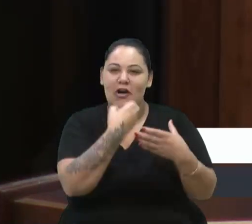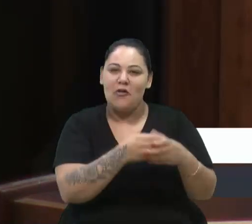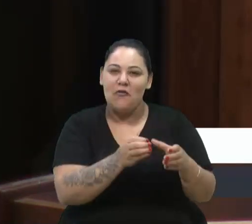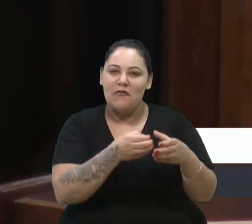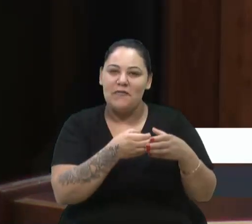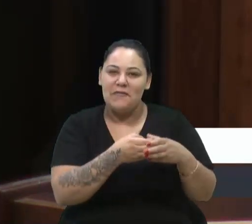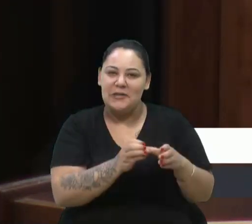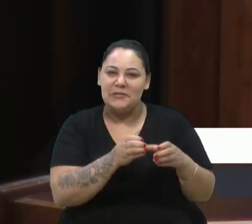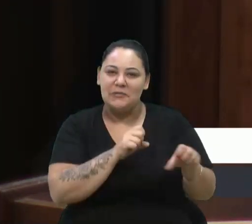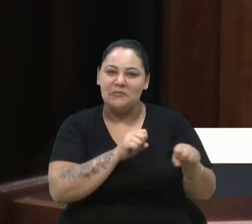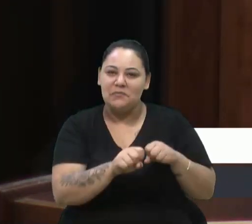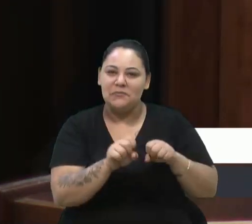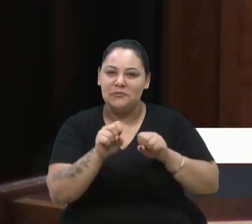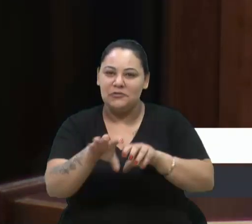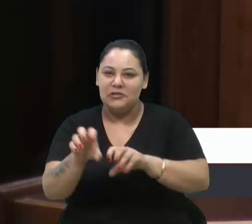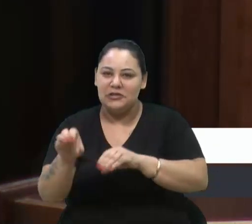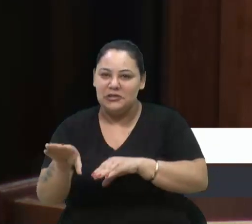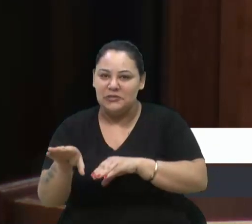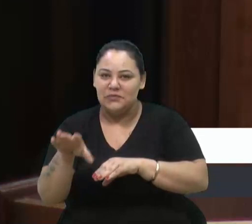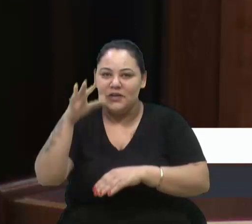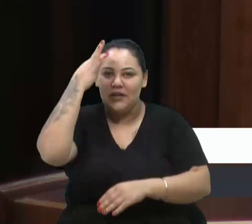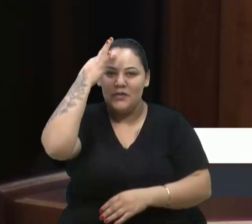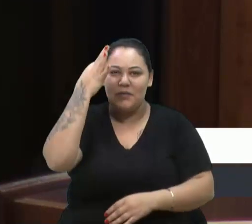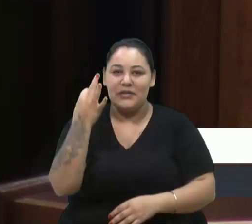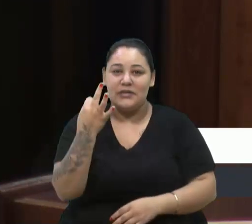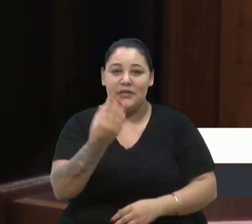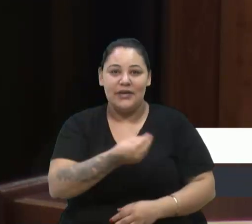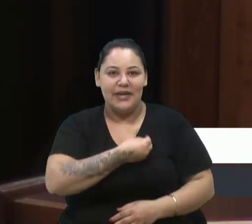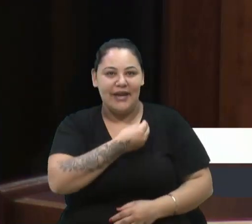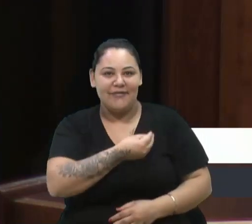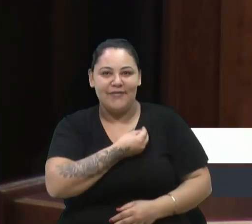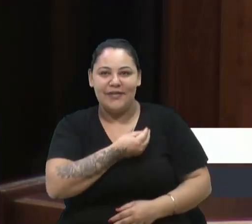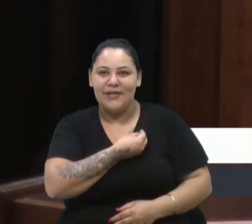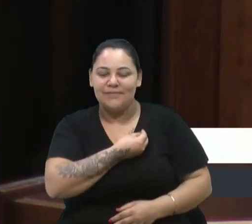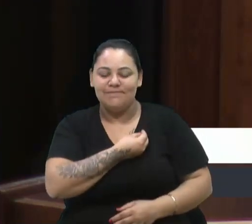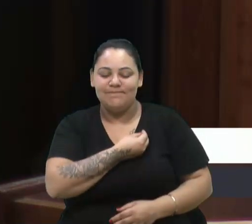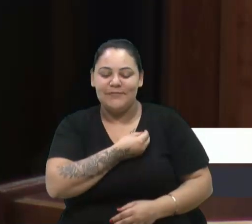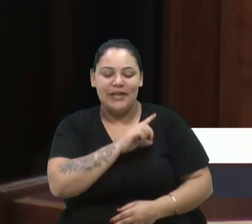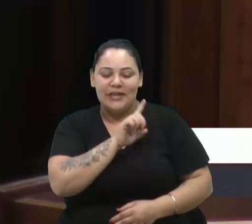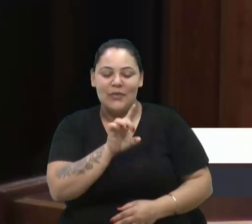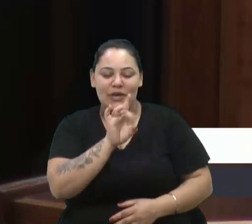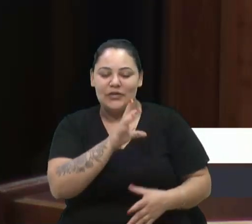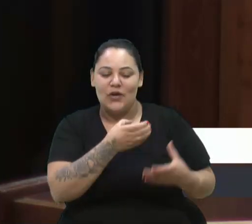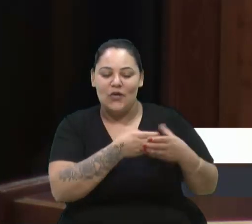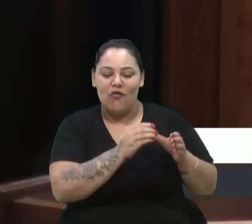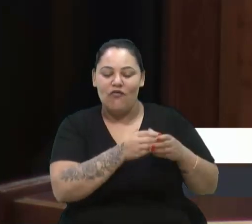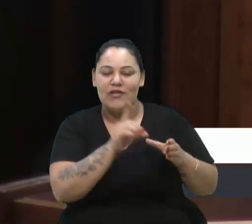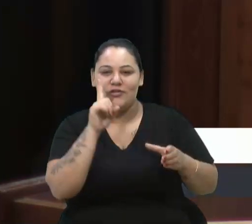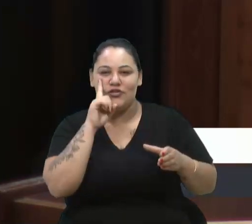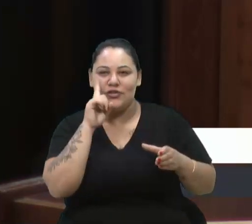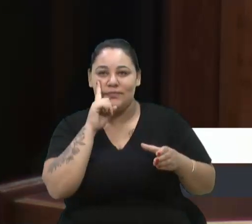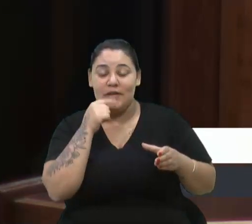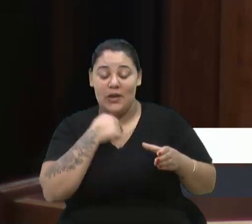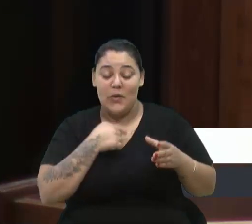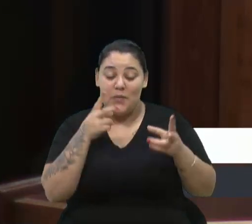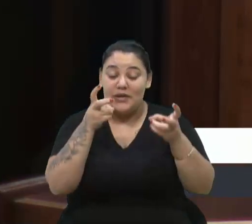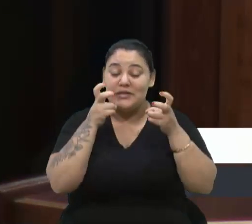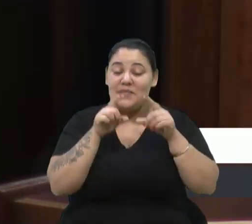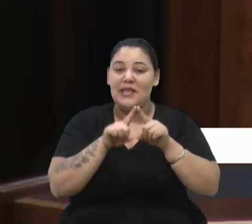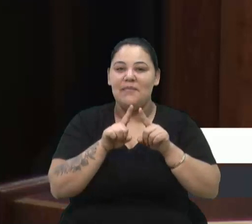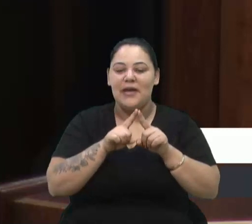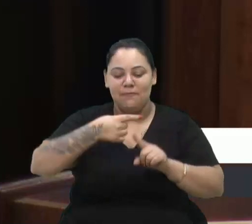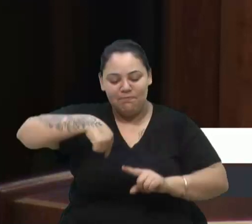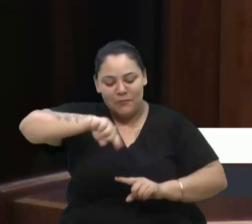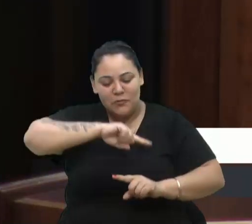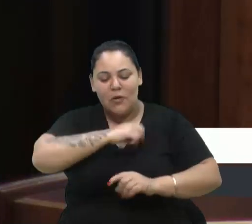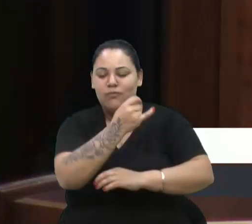formação Educacional e para a compreensão de que a vida vai muito além das nossas vivências cotidianas percebi que nosso